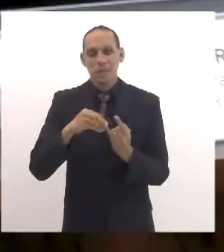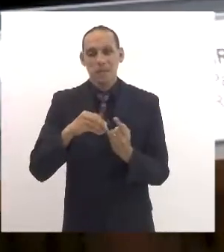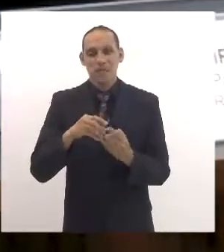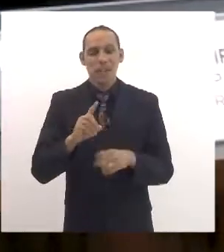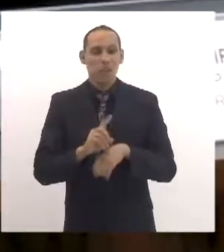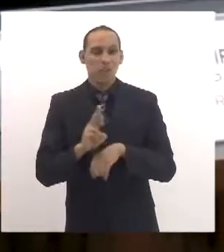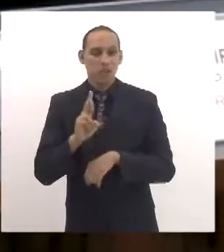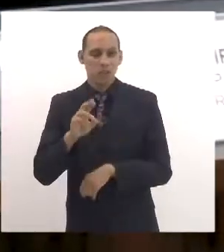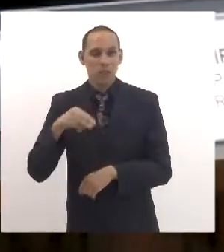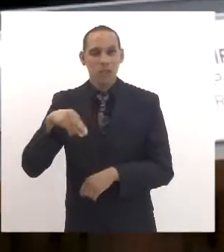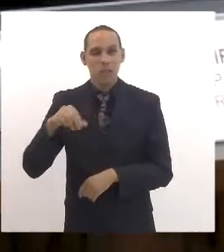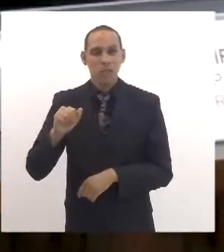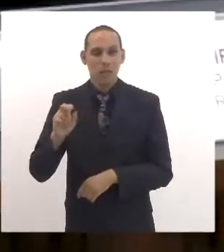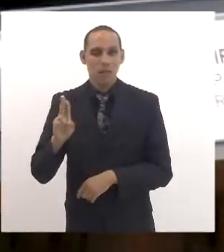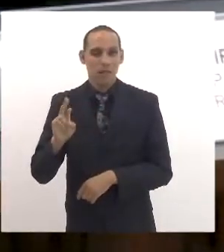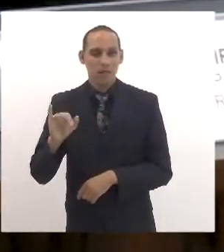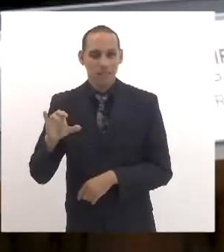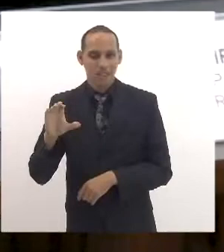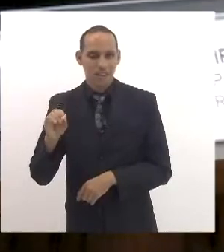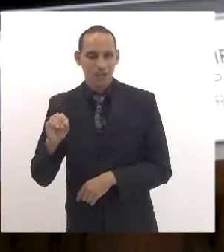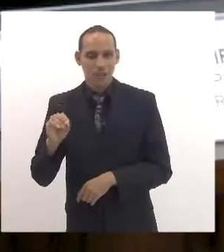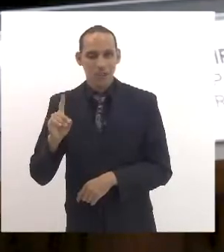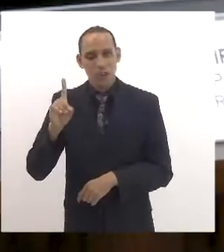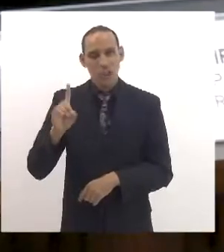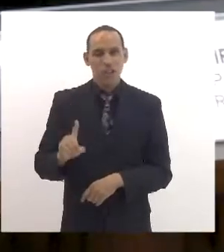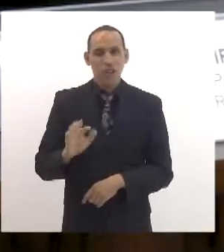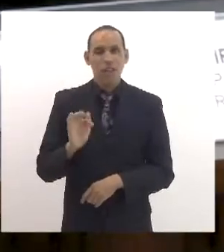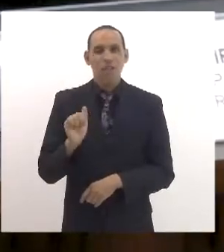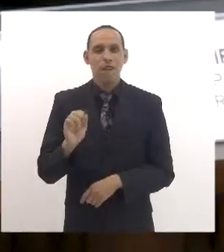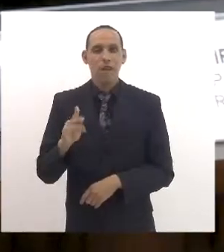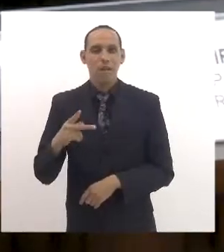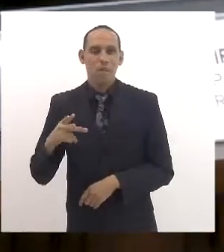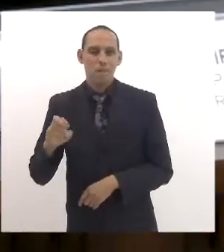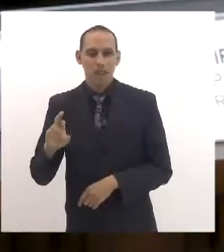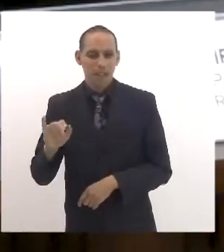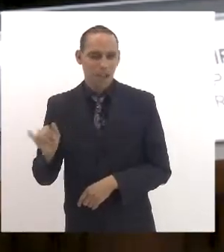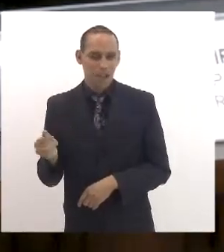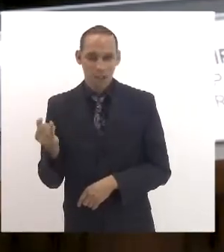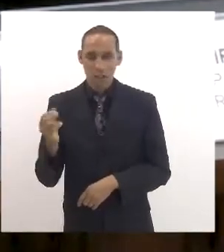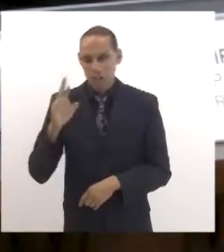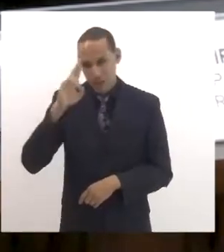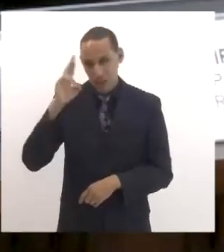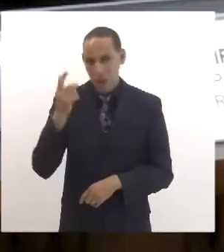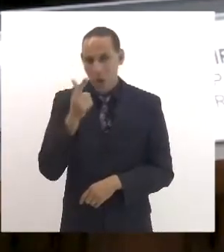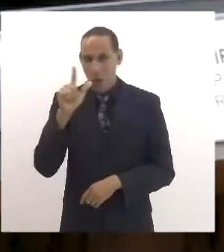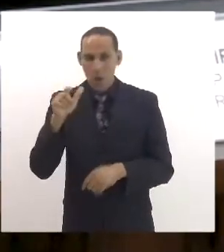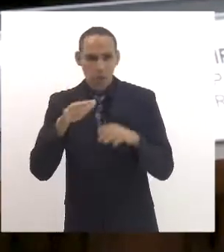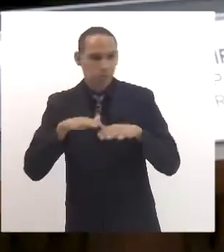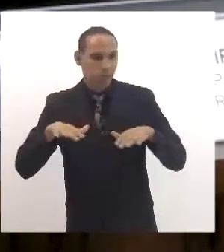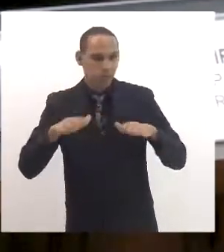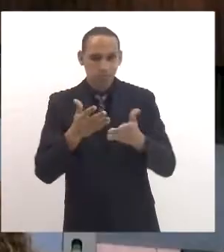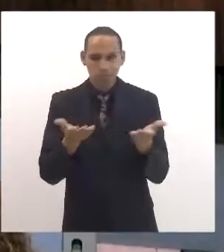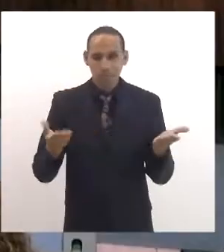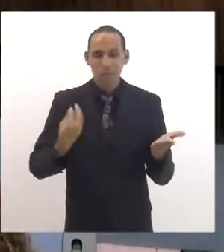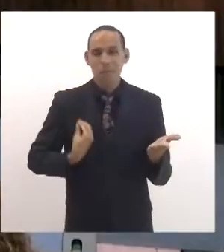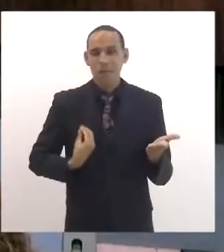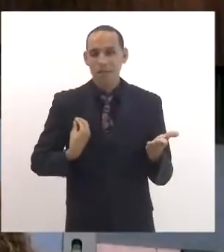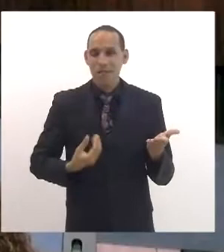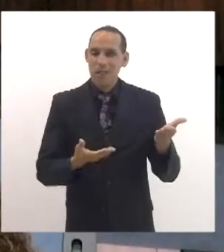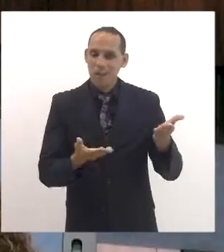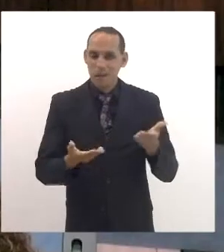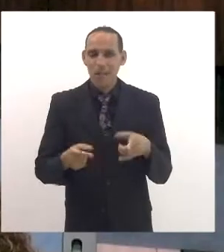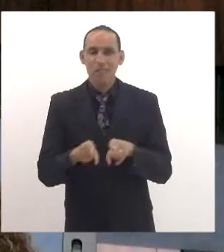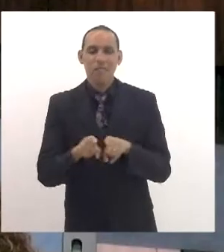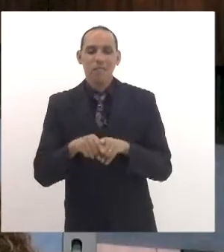Dr. Maurício Guedes, diretor da FAPERJ. Demais autoridades aqui presentes, ilustres convidados,